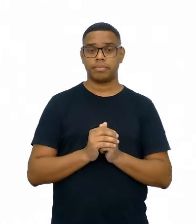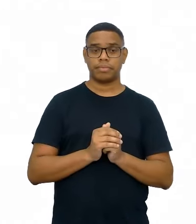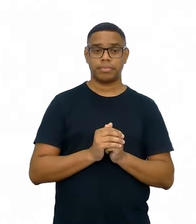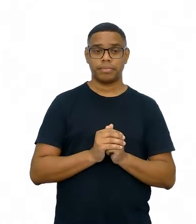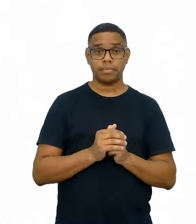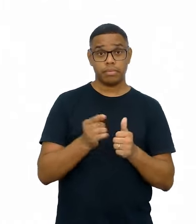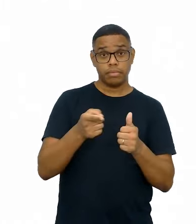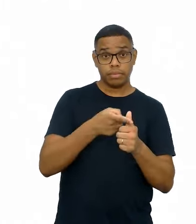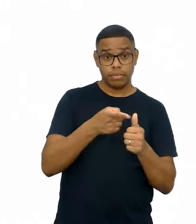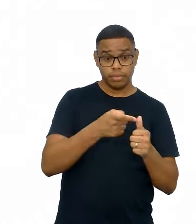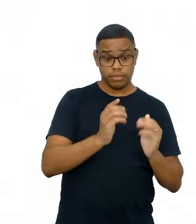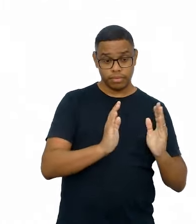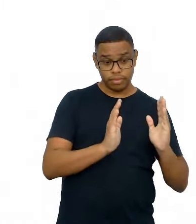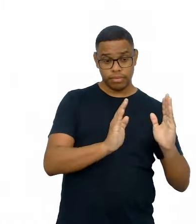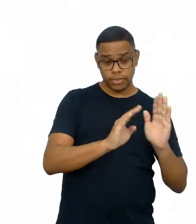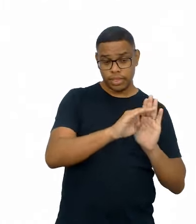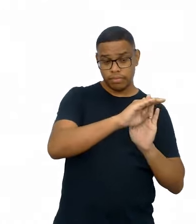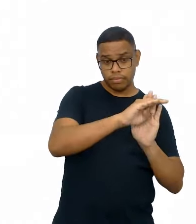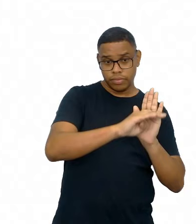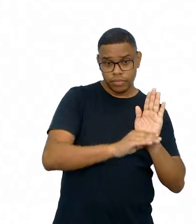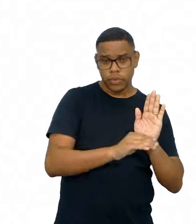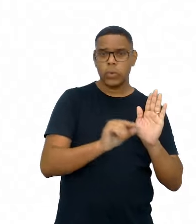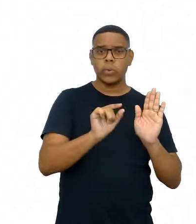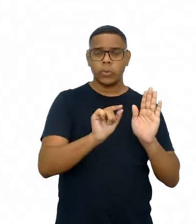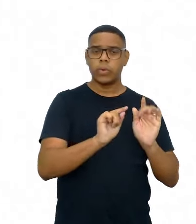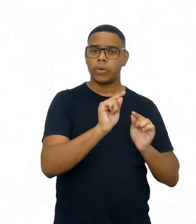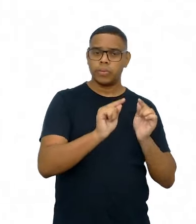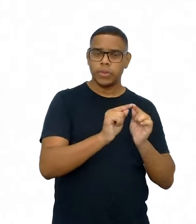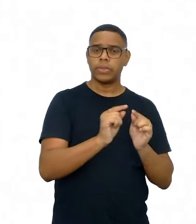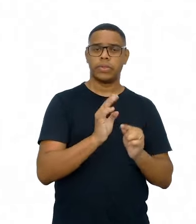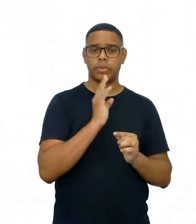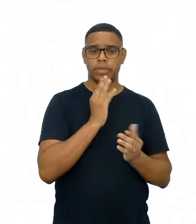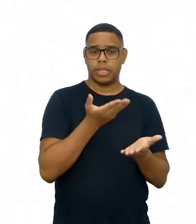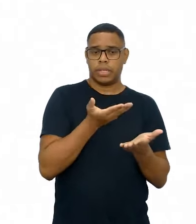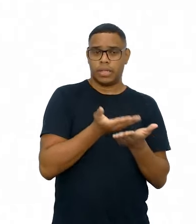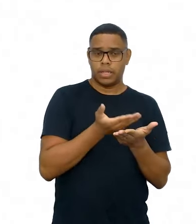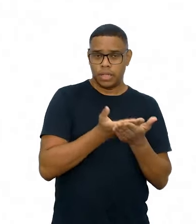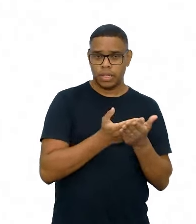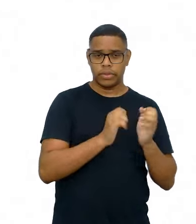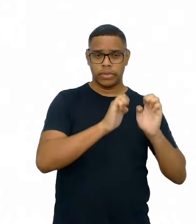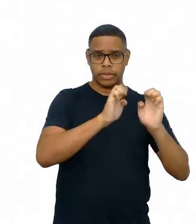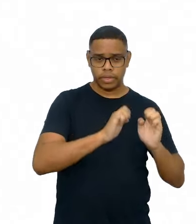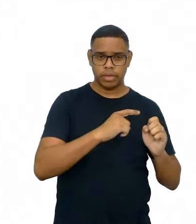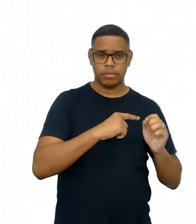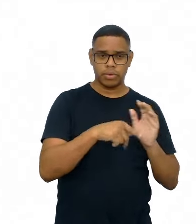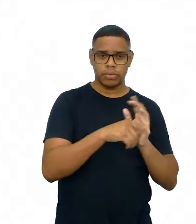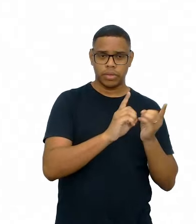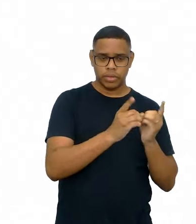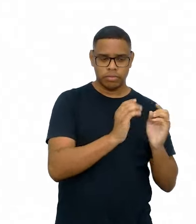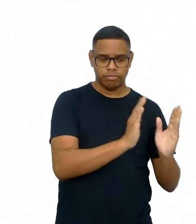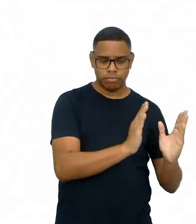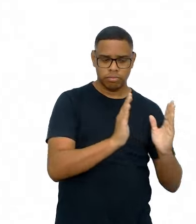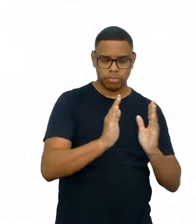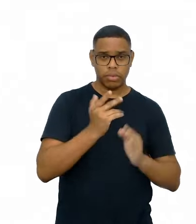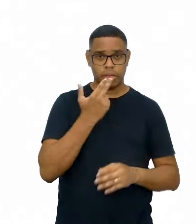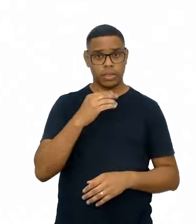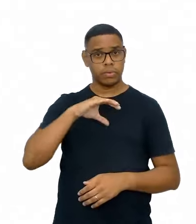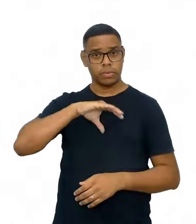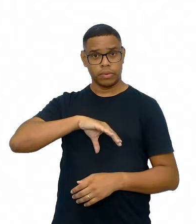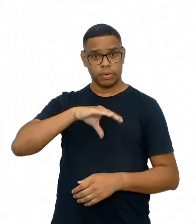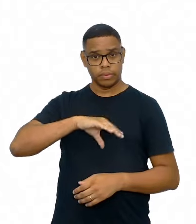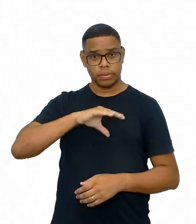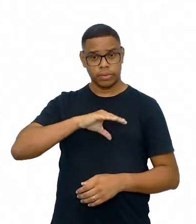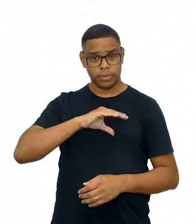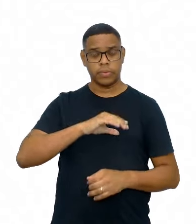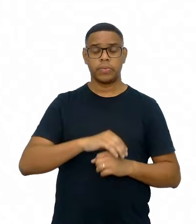sequência didática 8 de língua portuguesa e as atividades que as compõem, de modo a explicitar o